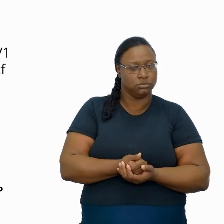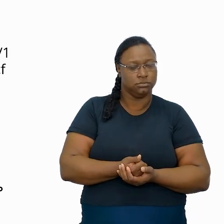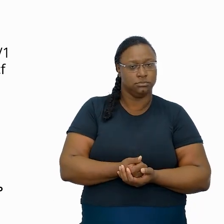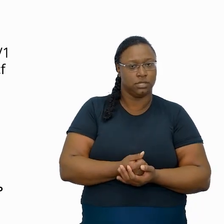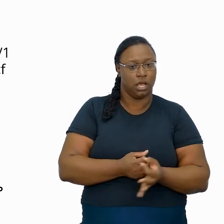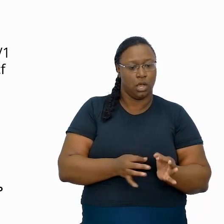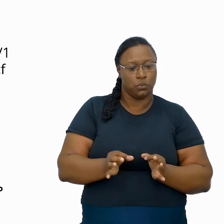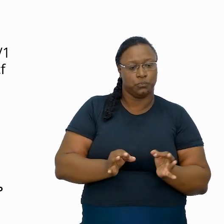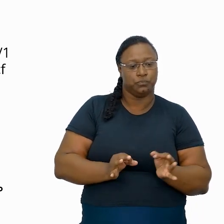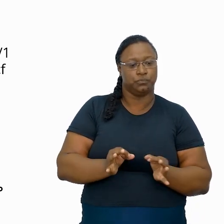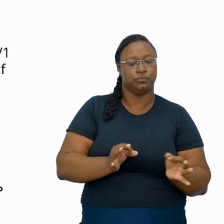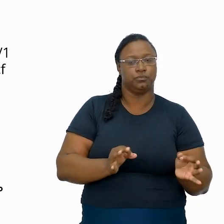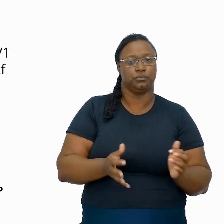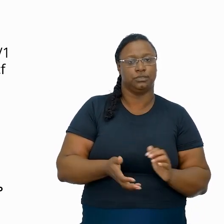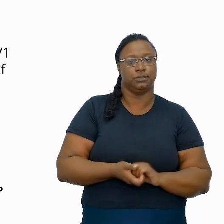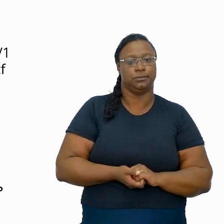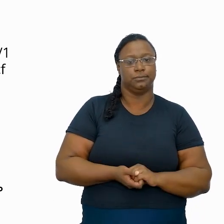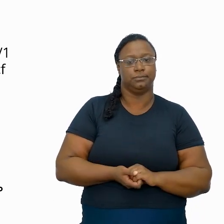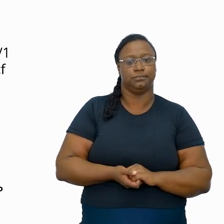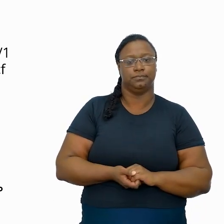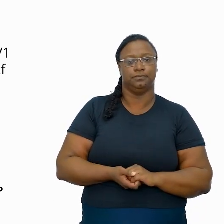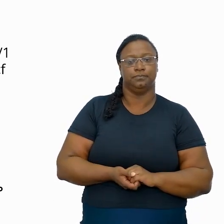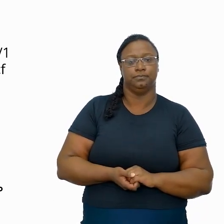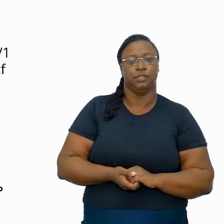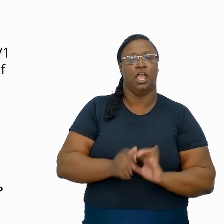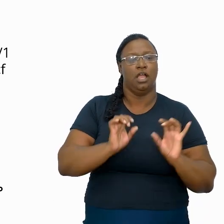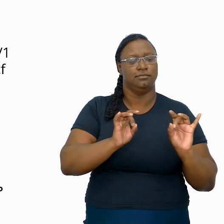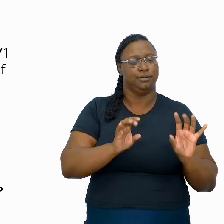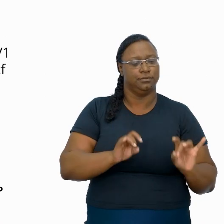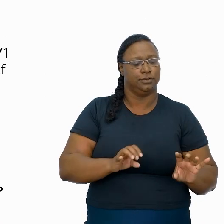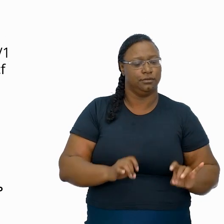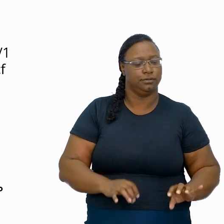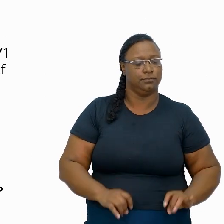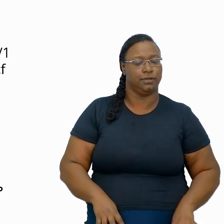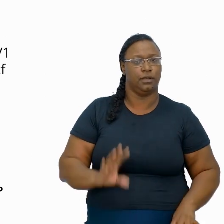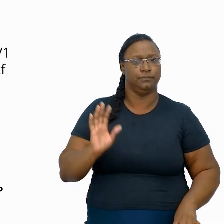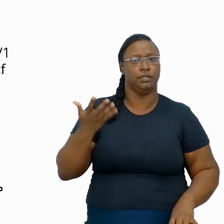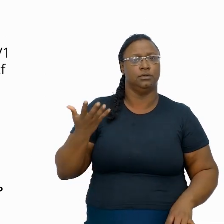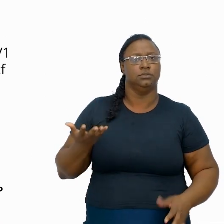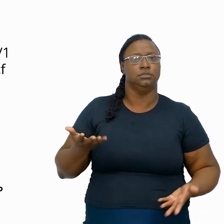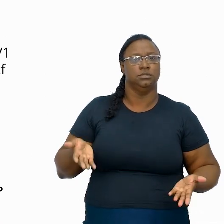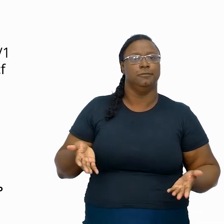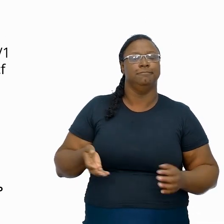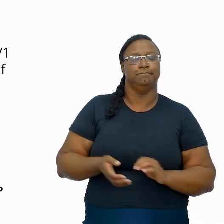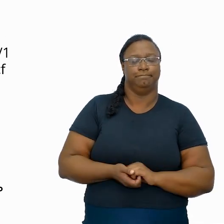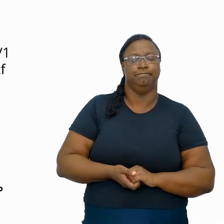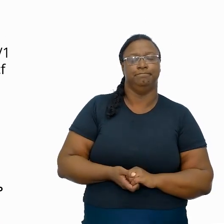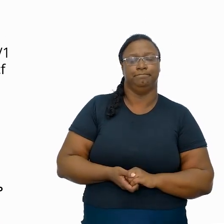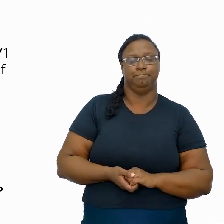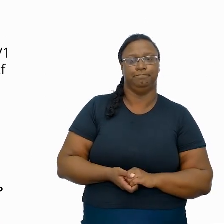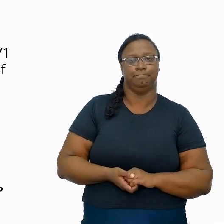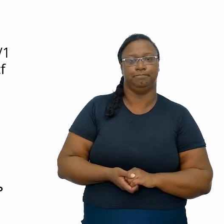de organização, né, mais detalhada do que está acontecendo aqui nas formações também.